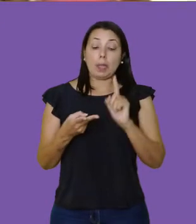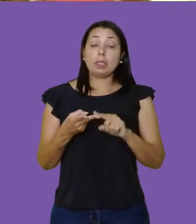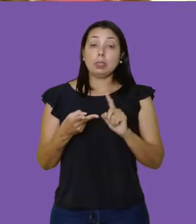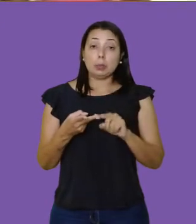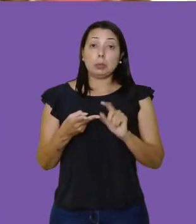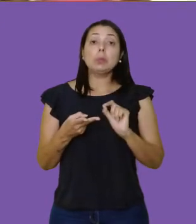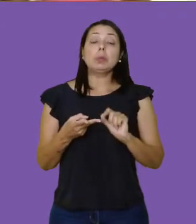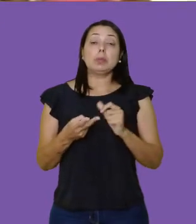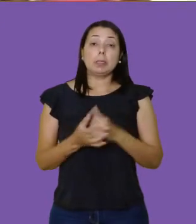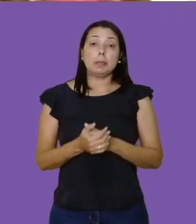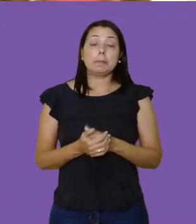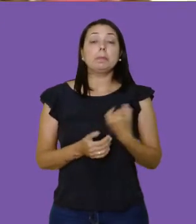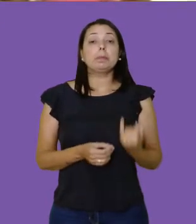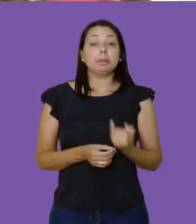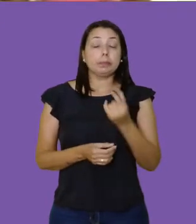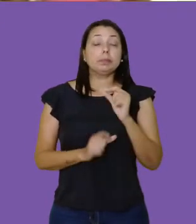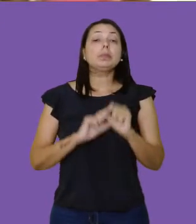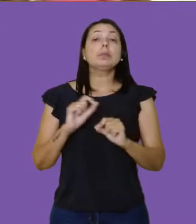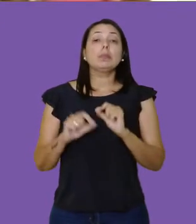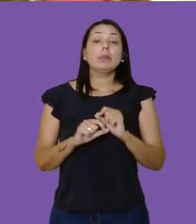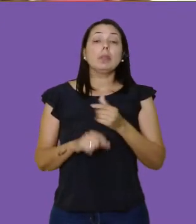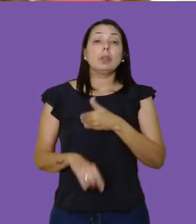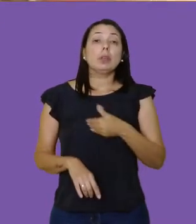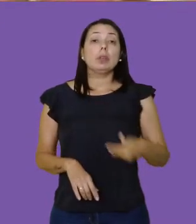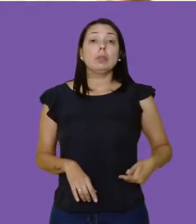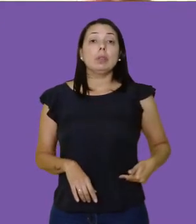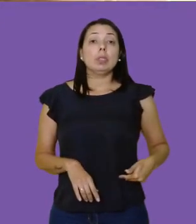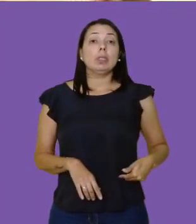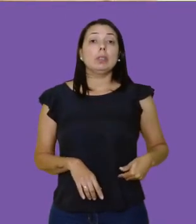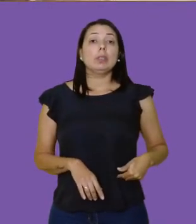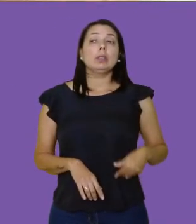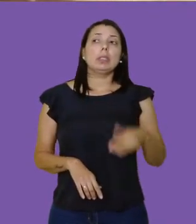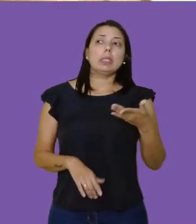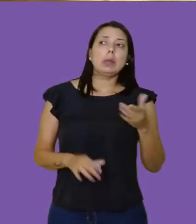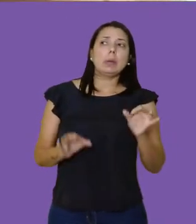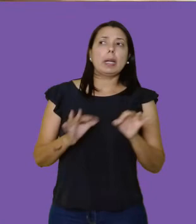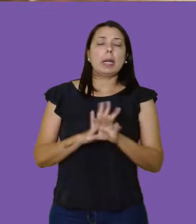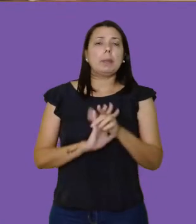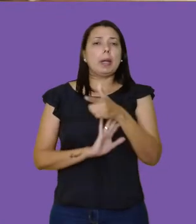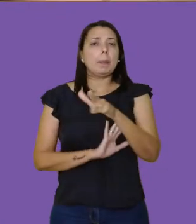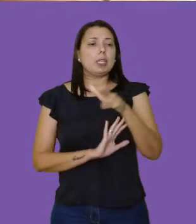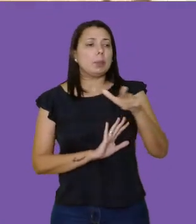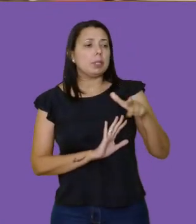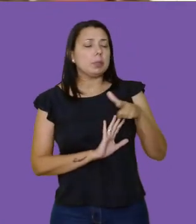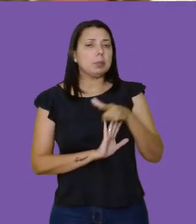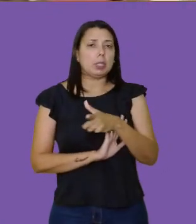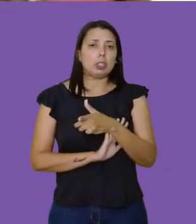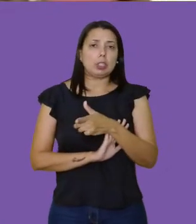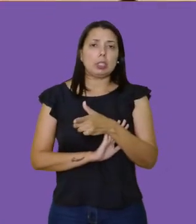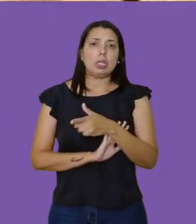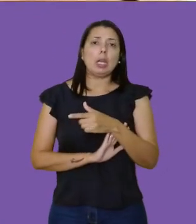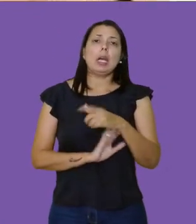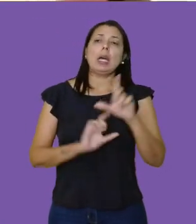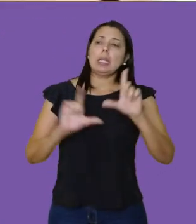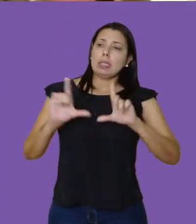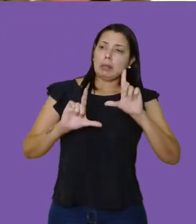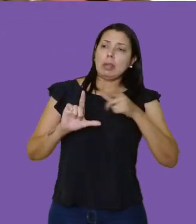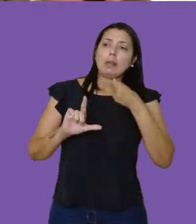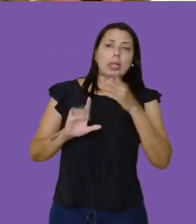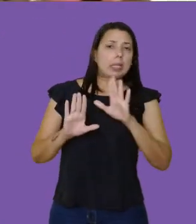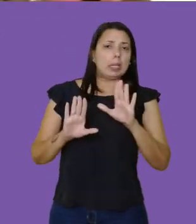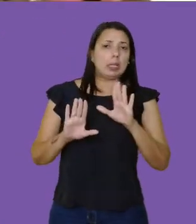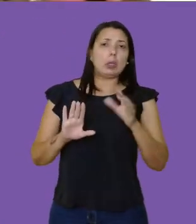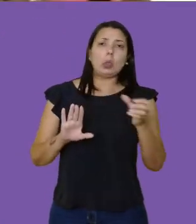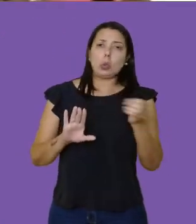questão importante é que o governo, a gente às vezes acaba repetindo, né? A imprensa fica falando, não, é